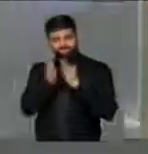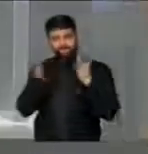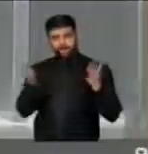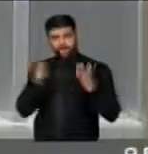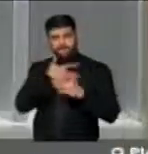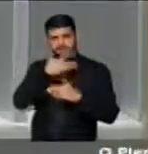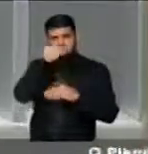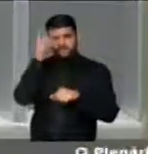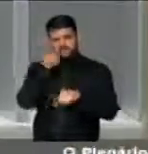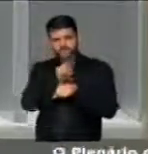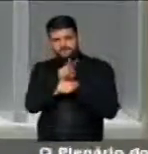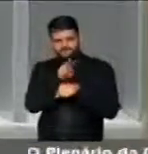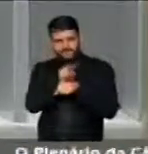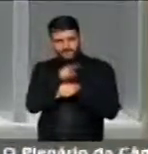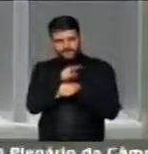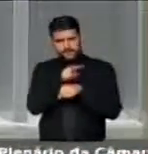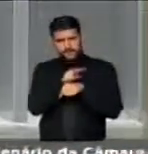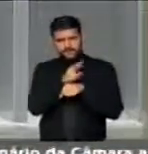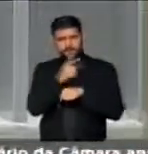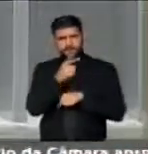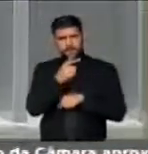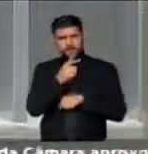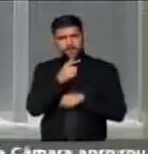quem fiscaliza a